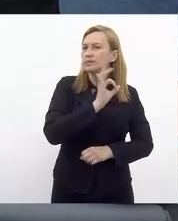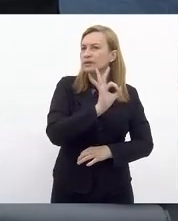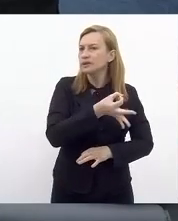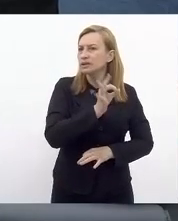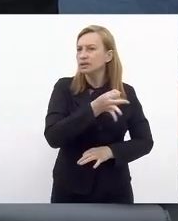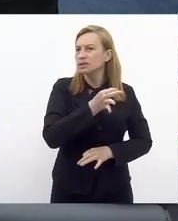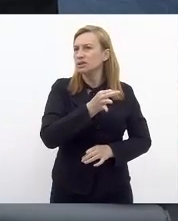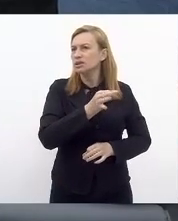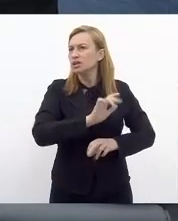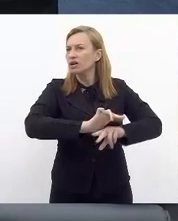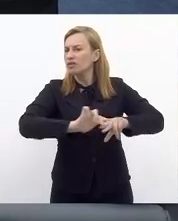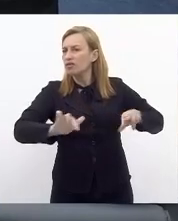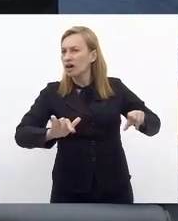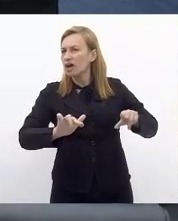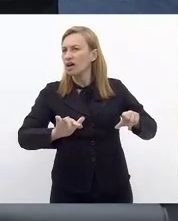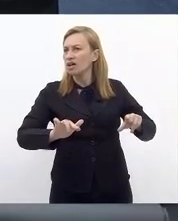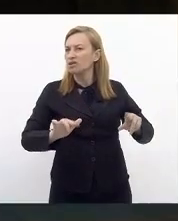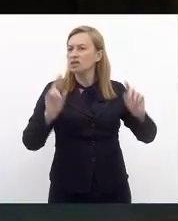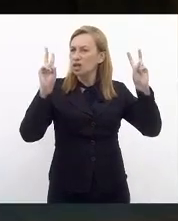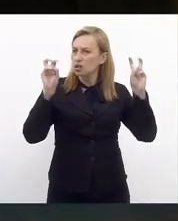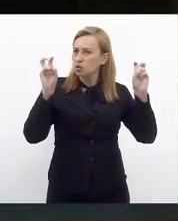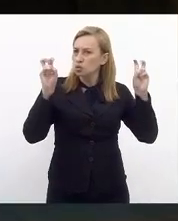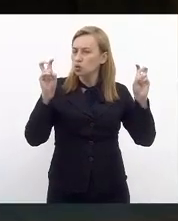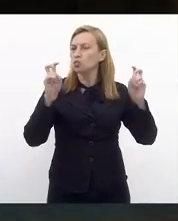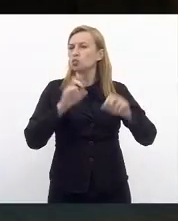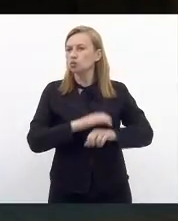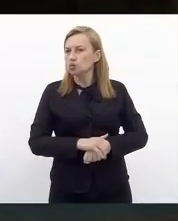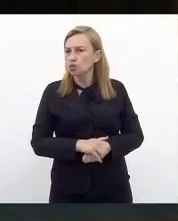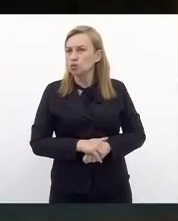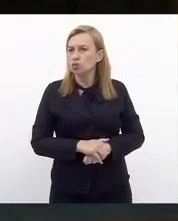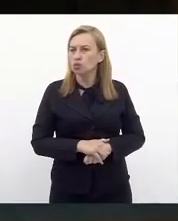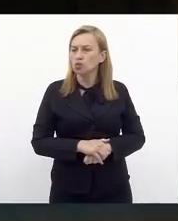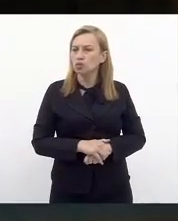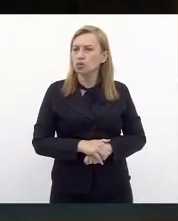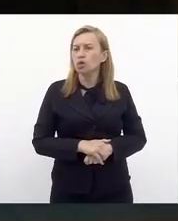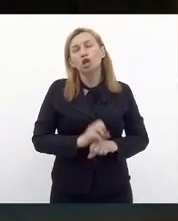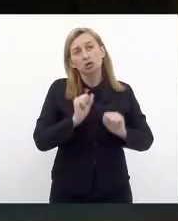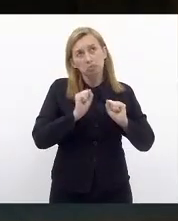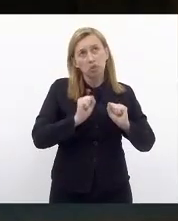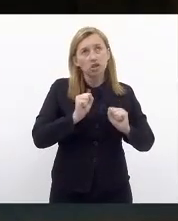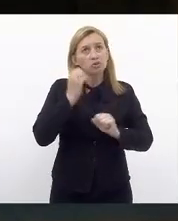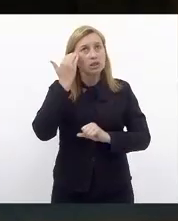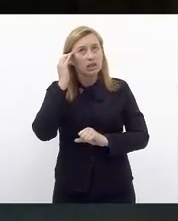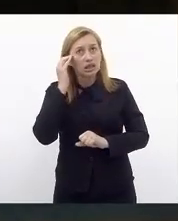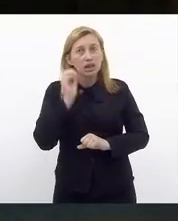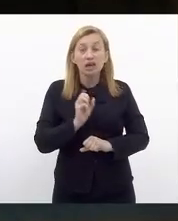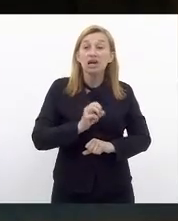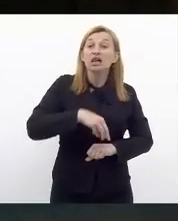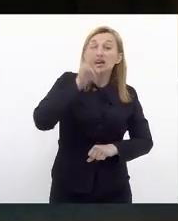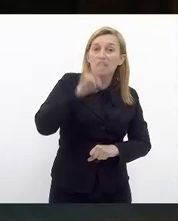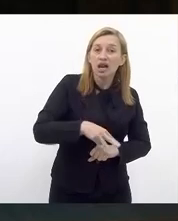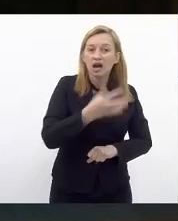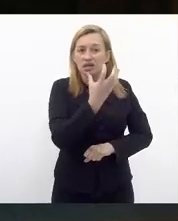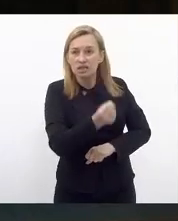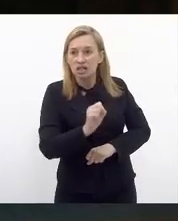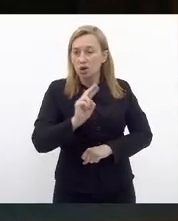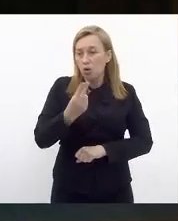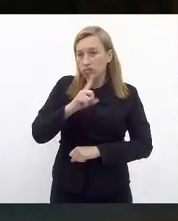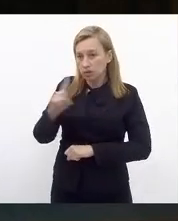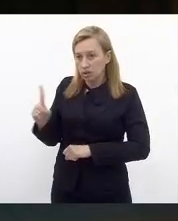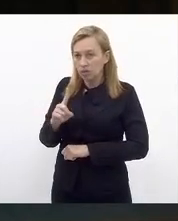Há muitas controvérsias a respeito do que a gente pode entender De quem é a favor ou contra